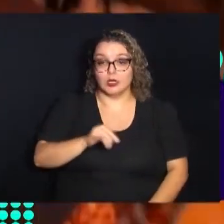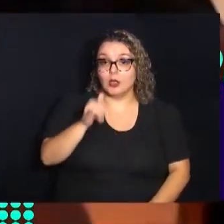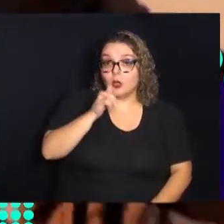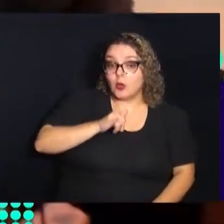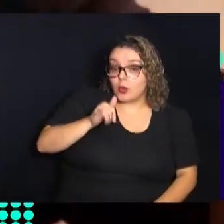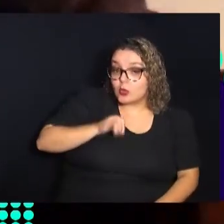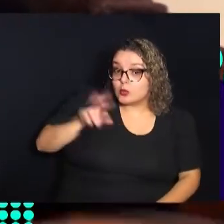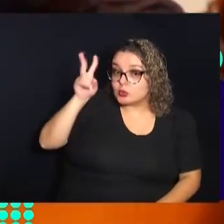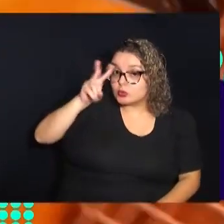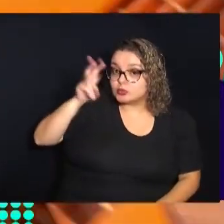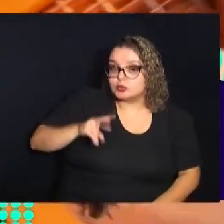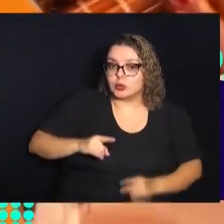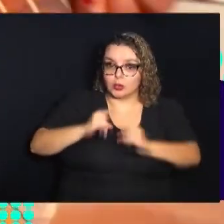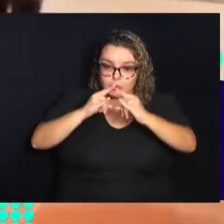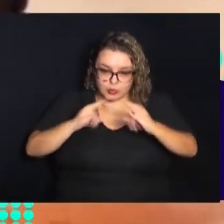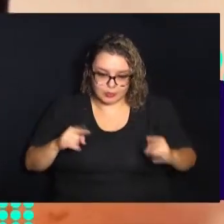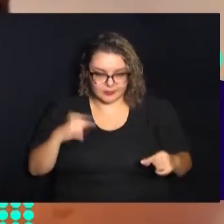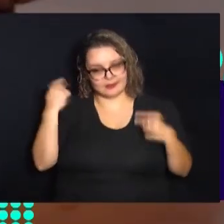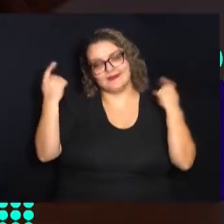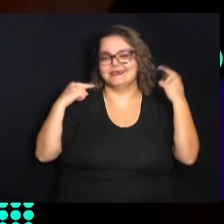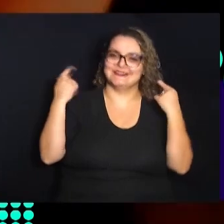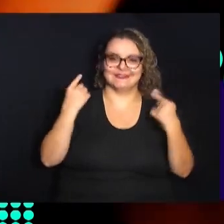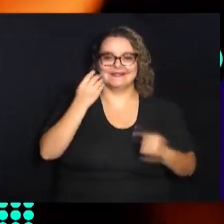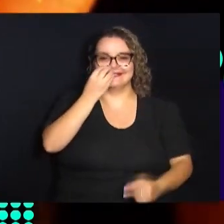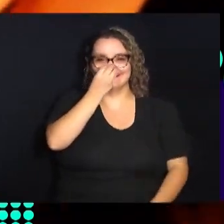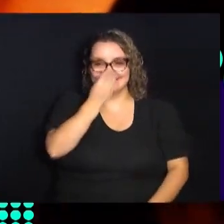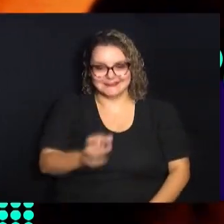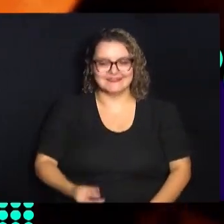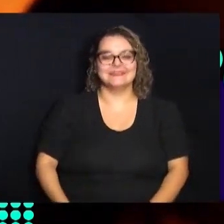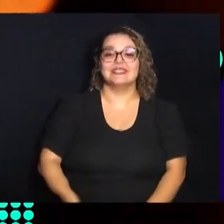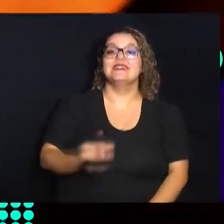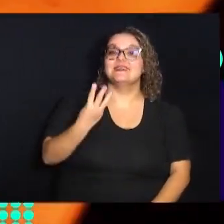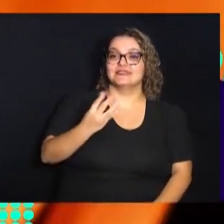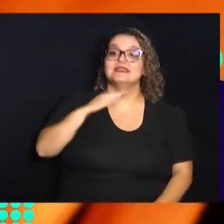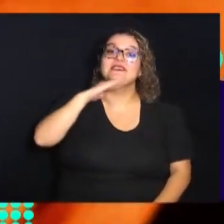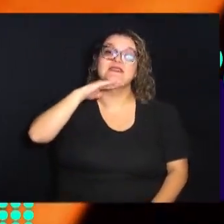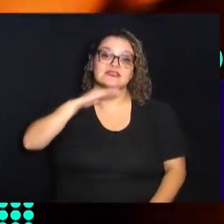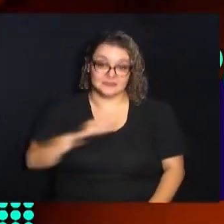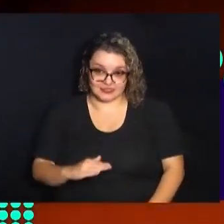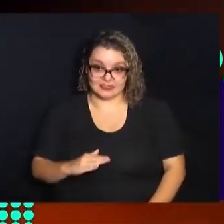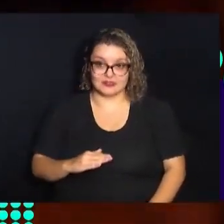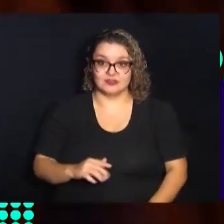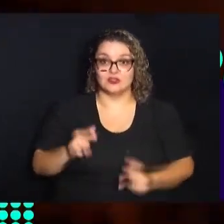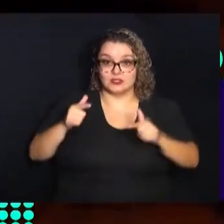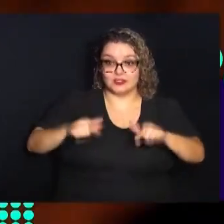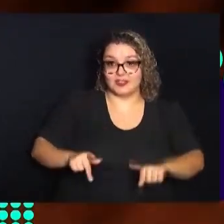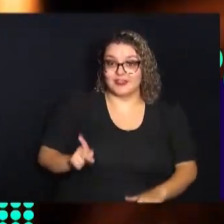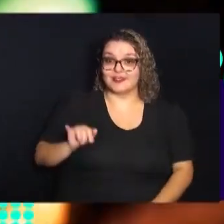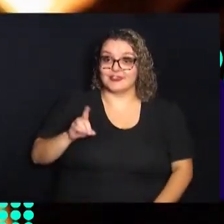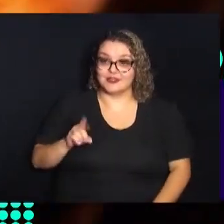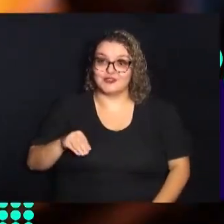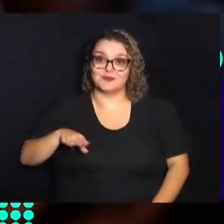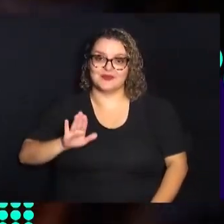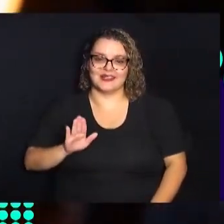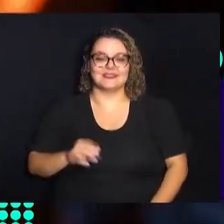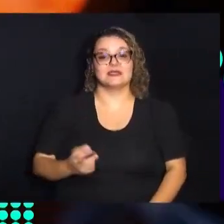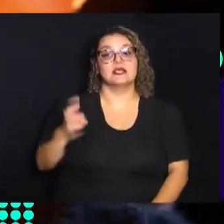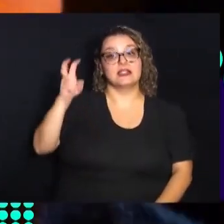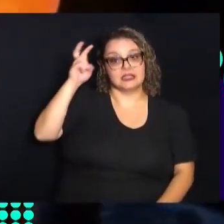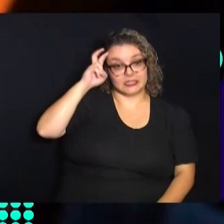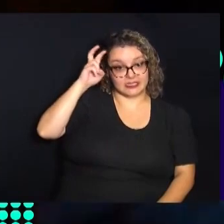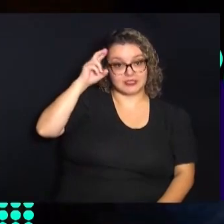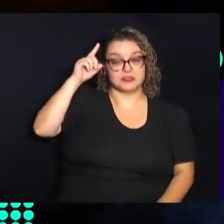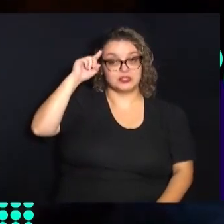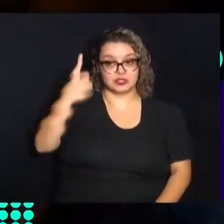tem contação de histórias do Circo Maluco, a partir das 3 horas da tarde, no espaço Kid Mais.